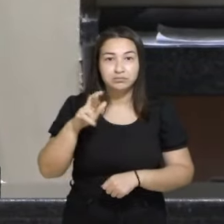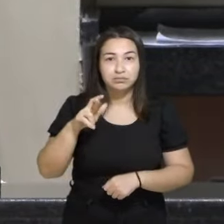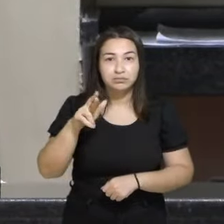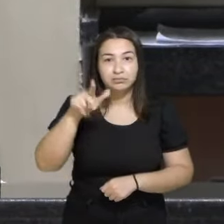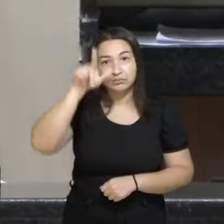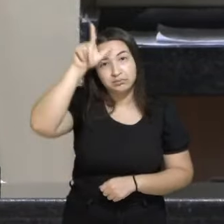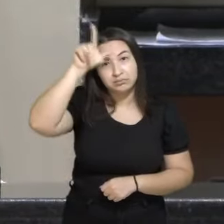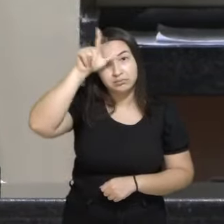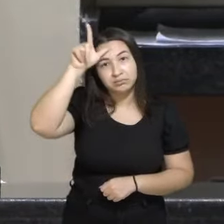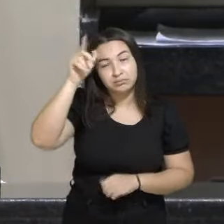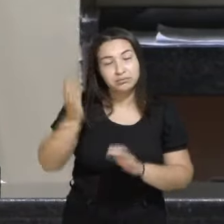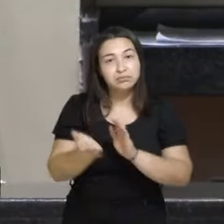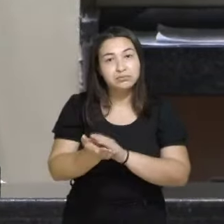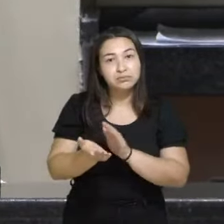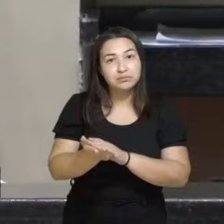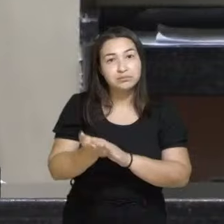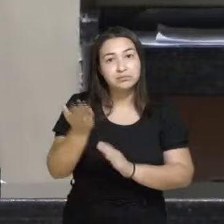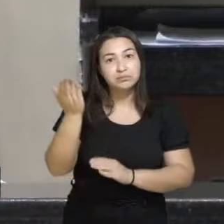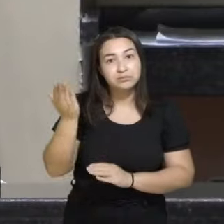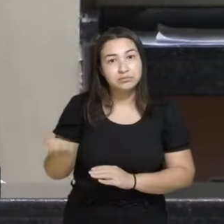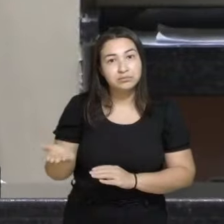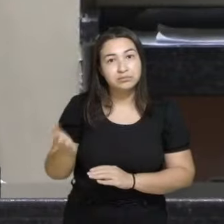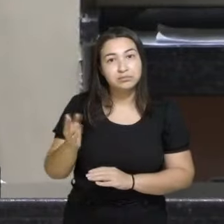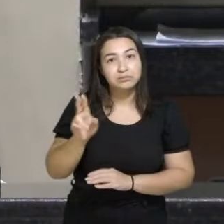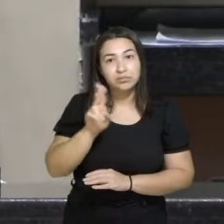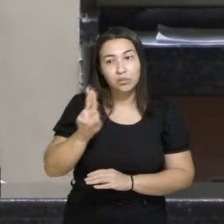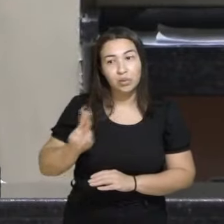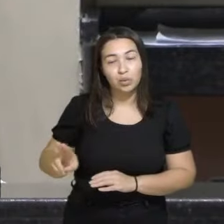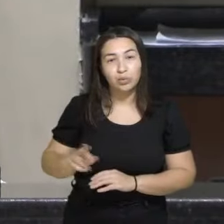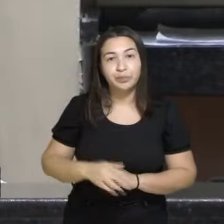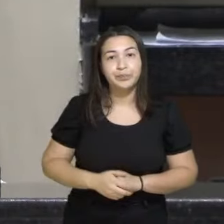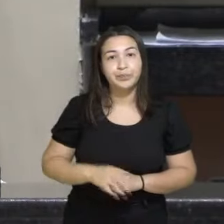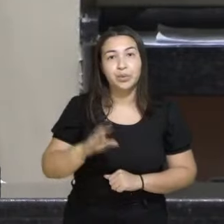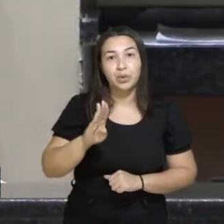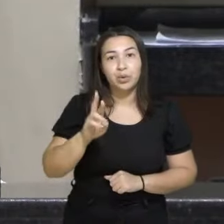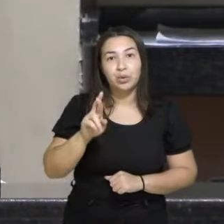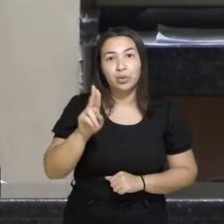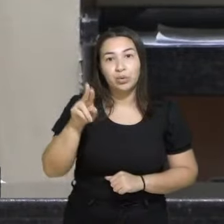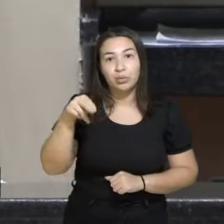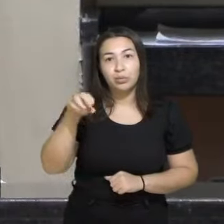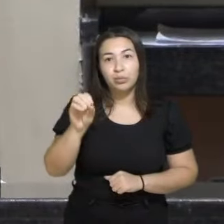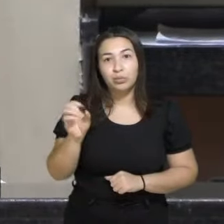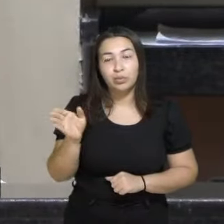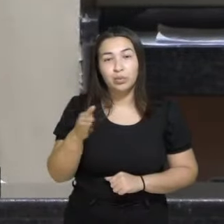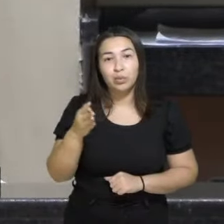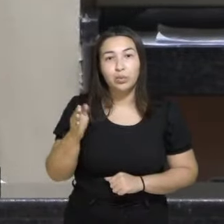Lima, manifestando aplausos aos senhores Bruno Poczinek,